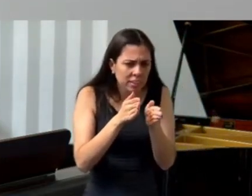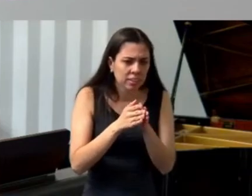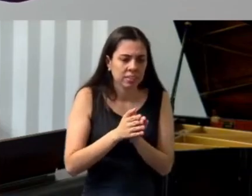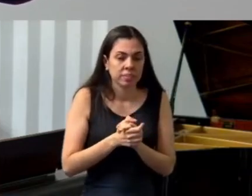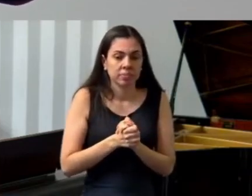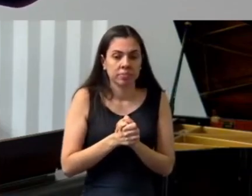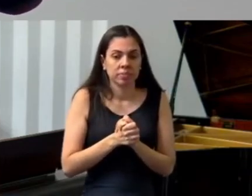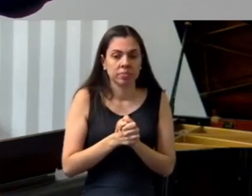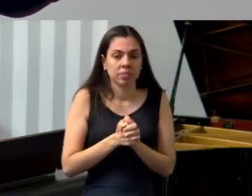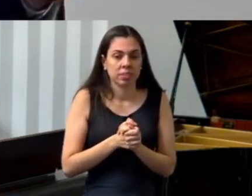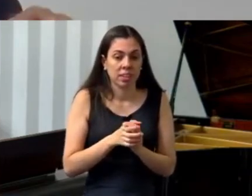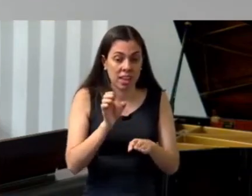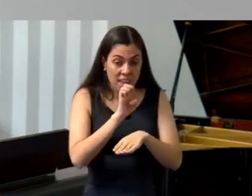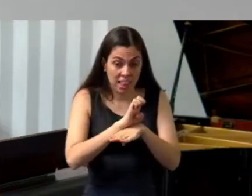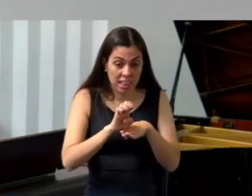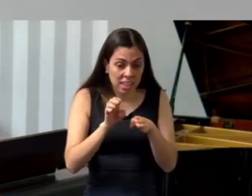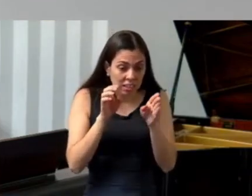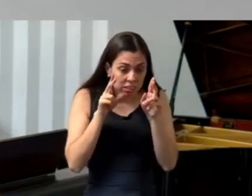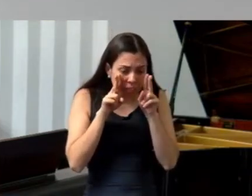vê toda a foto.